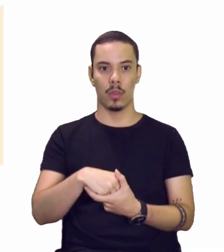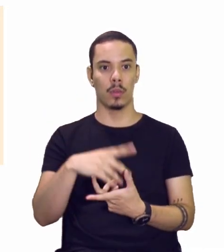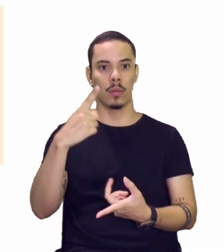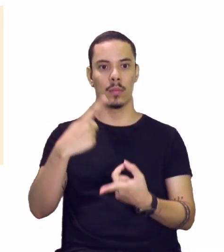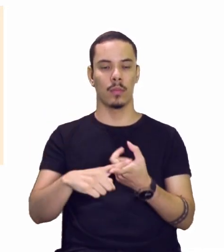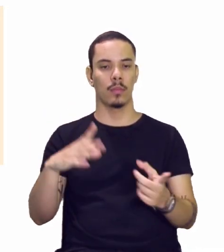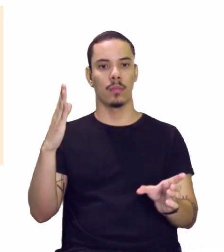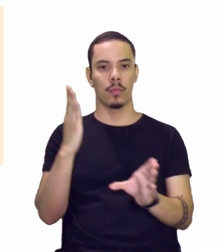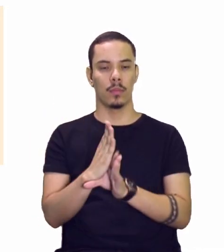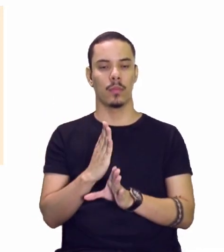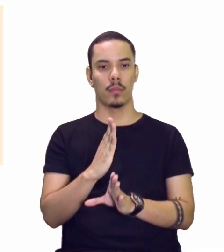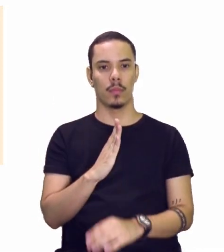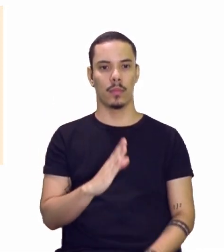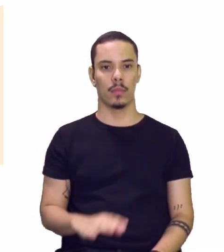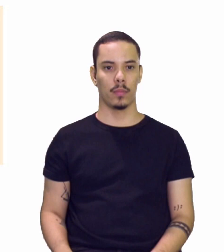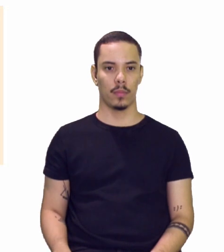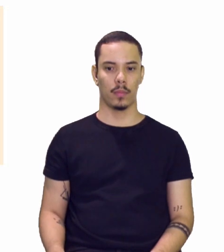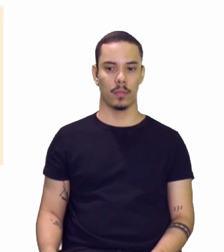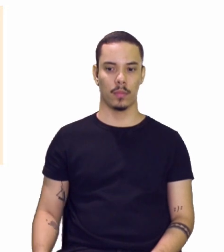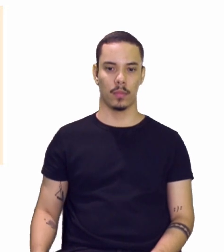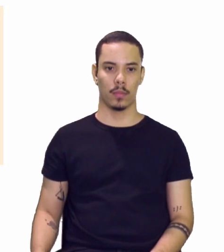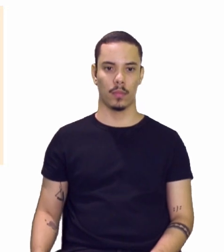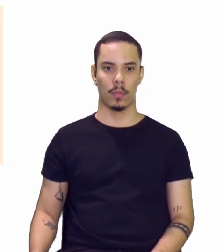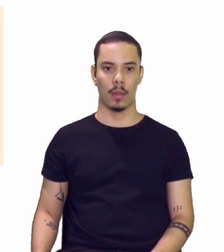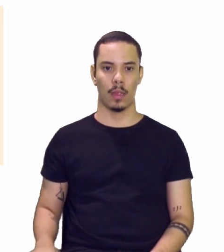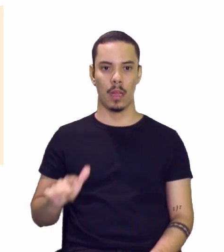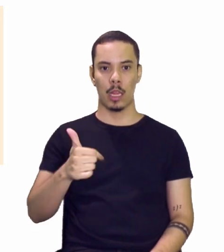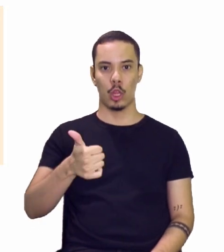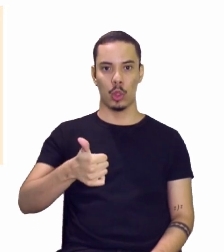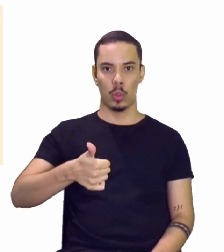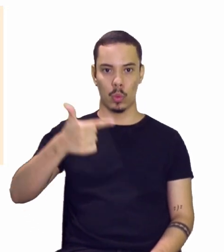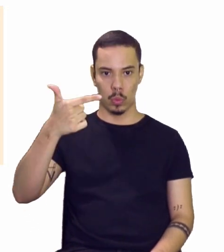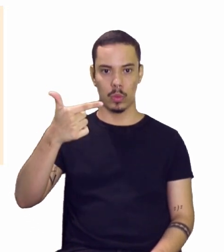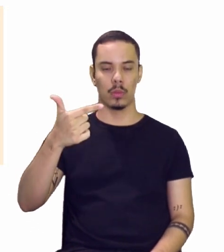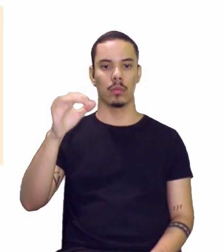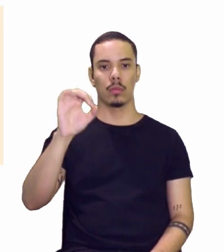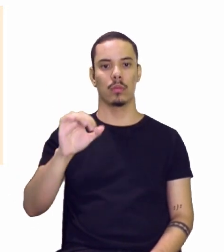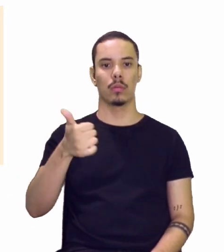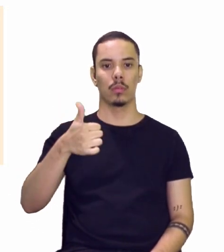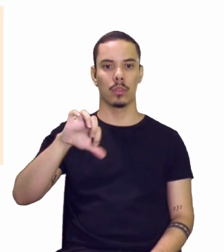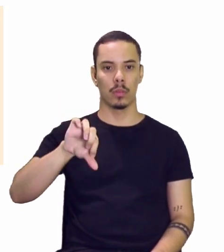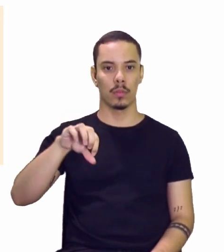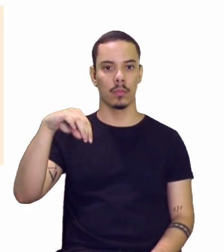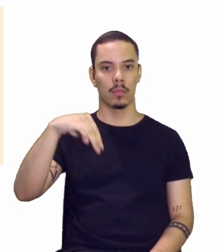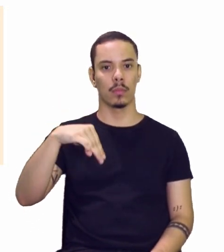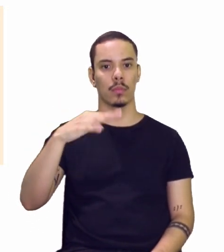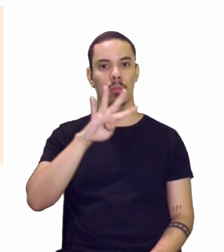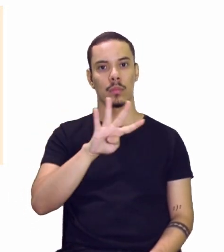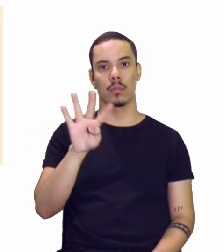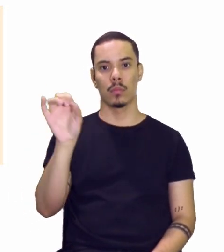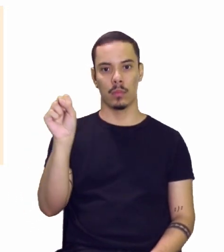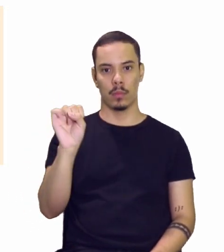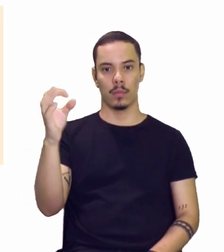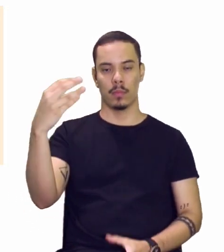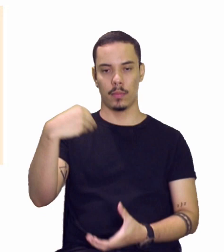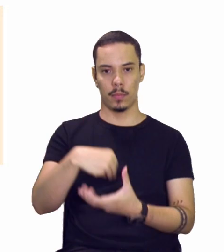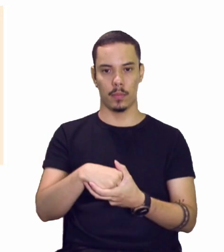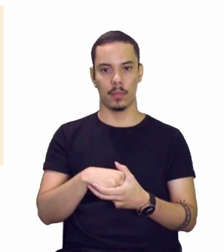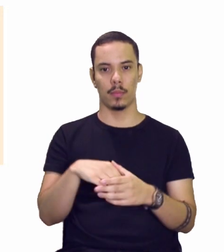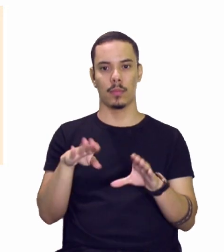portanto, ao leste, ponto mais oriental é 12 graus, 19 minutos e 44 segundos, latitude sul,